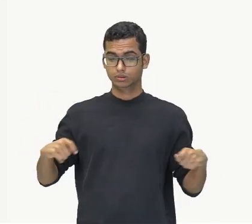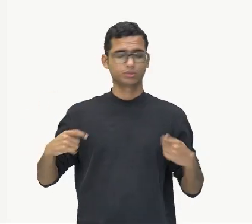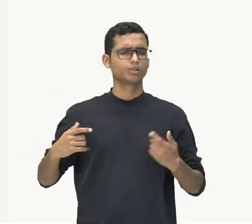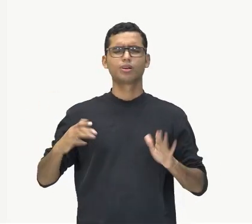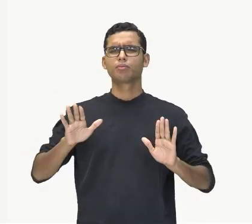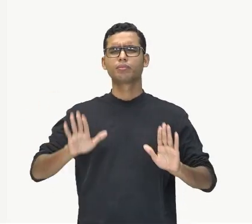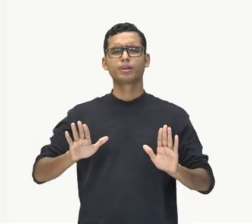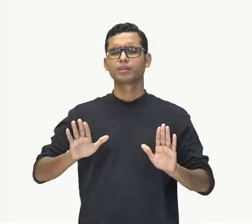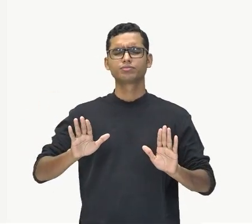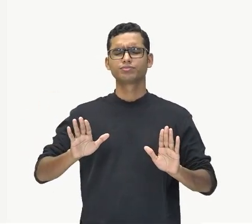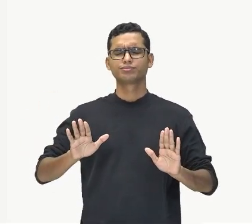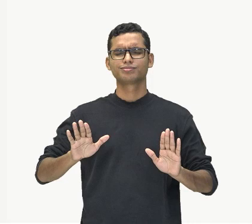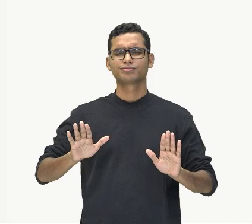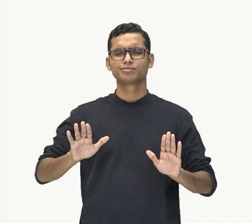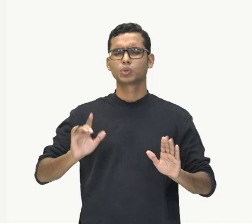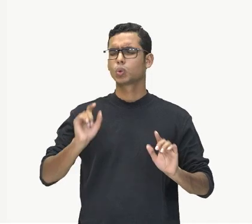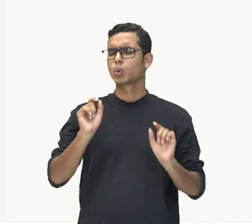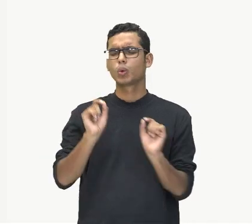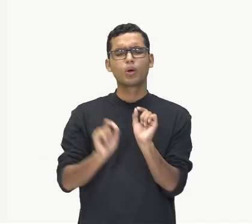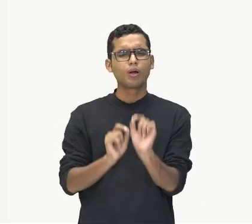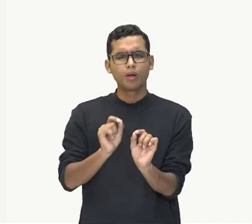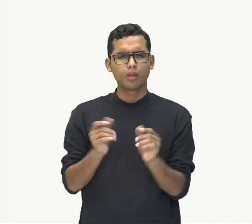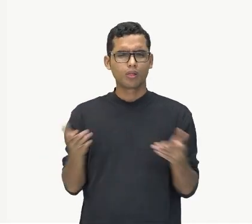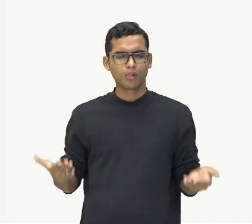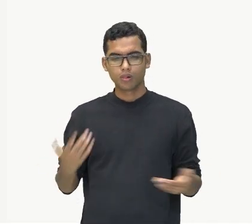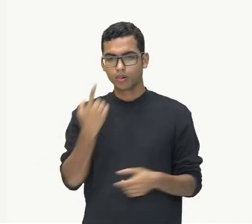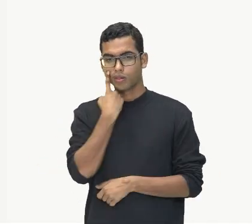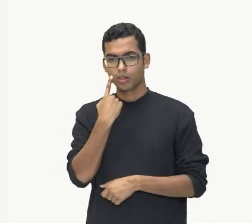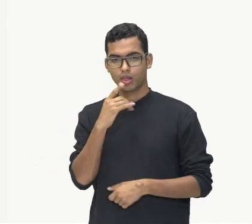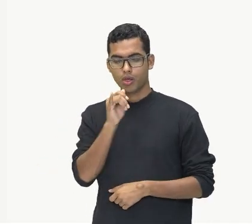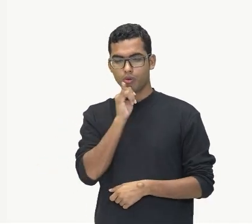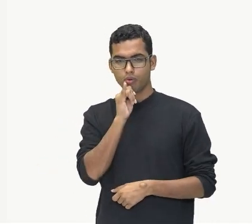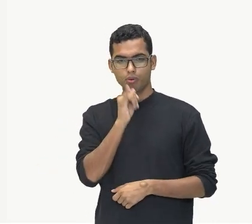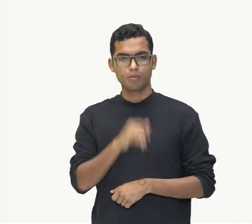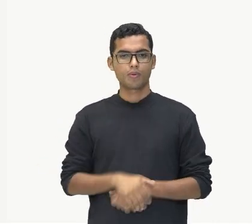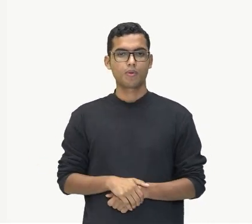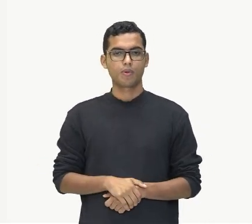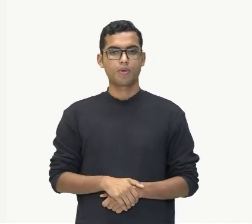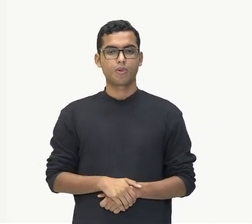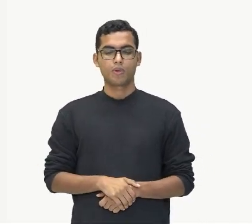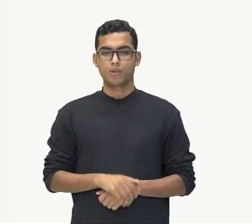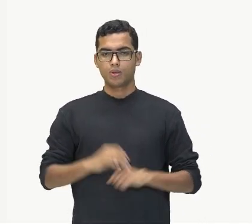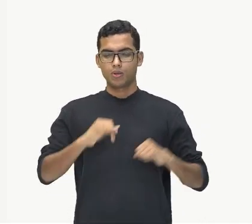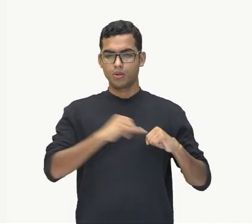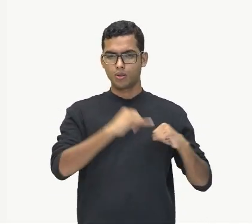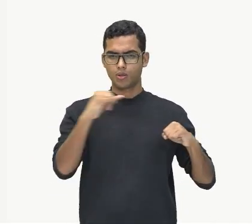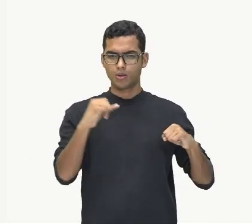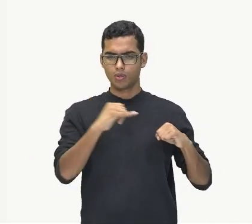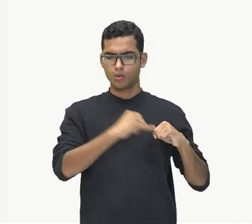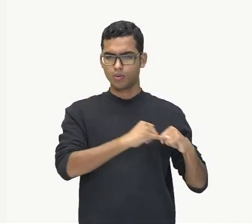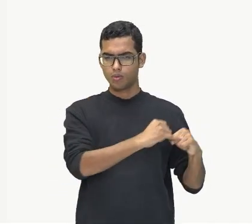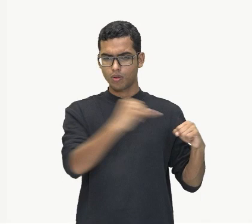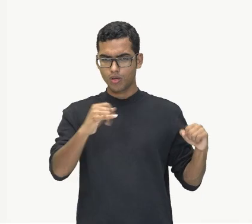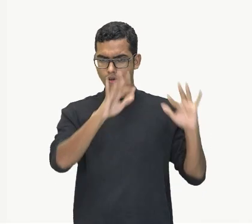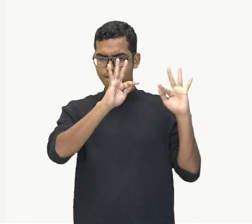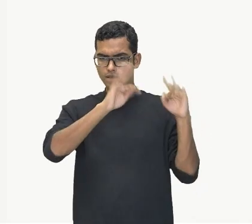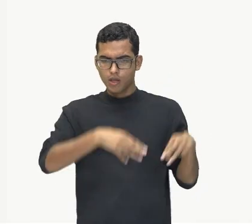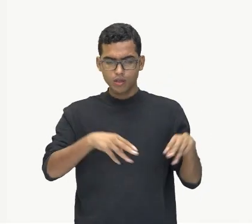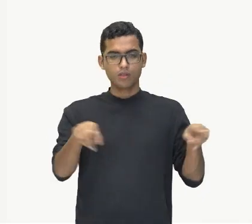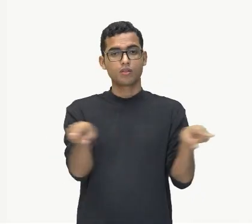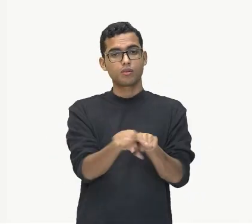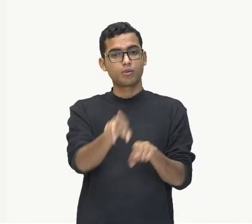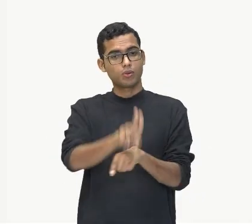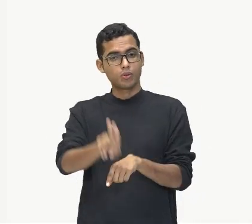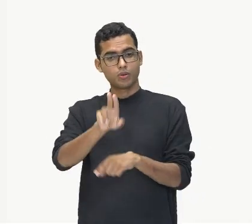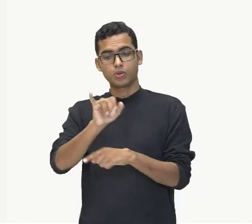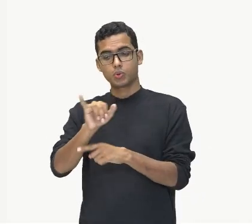Porque quando o ânion terminar em ito, você vai usar o sufixo oso.